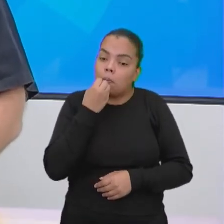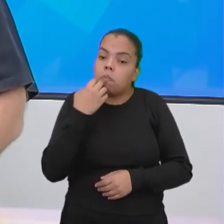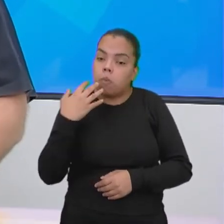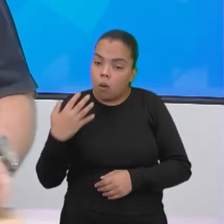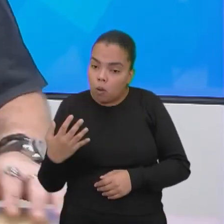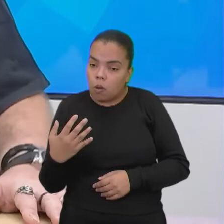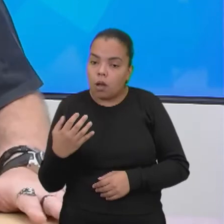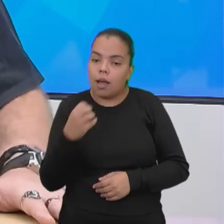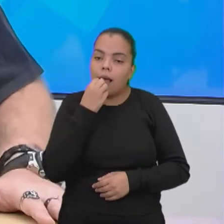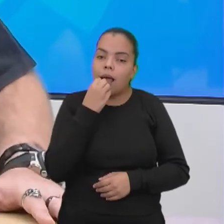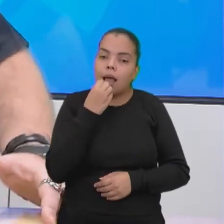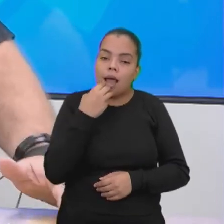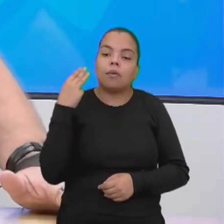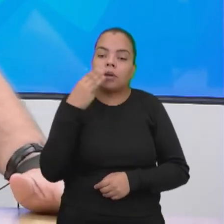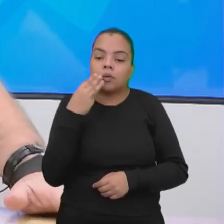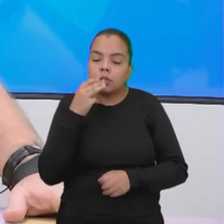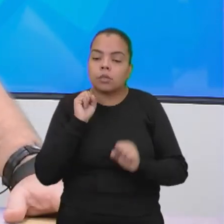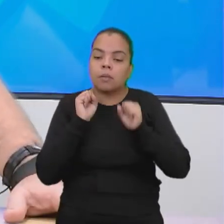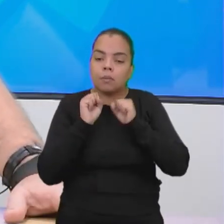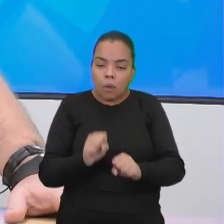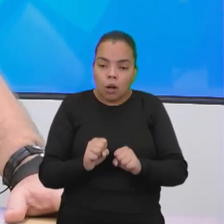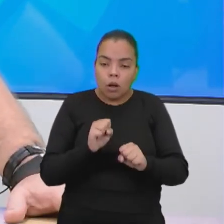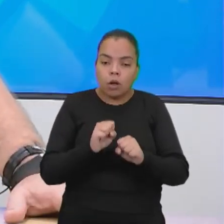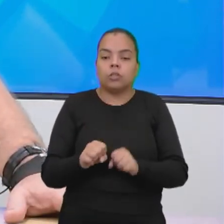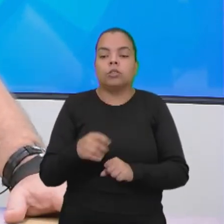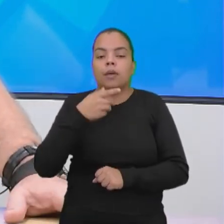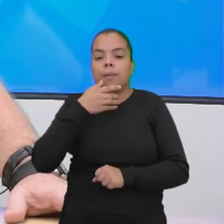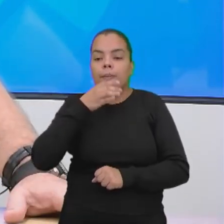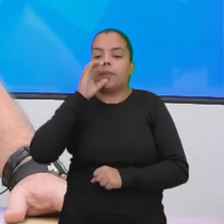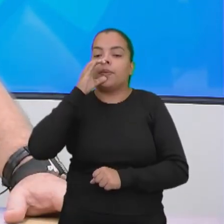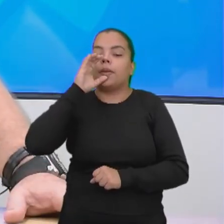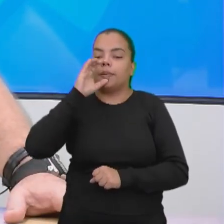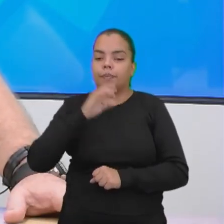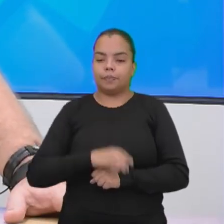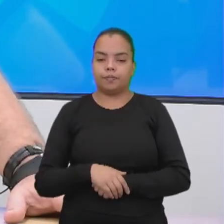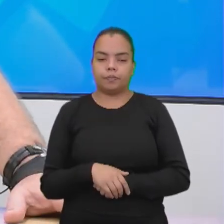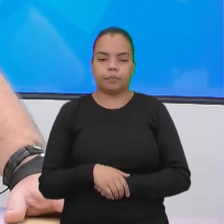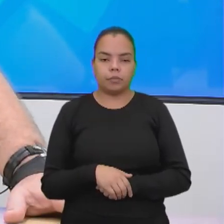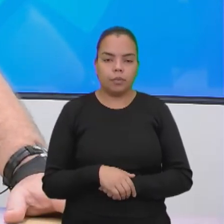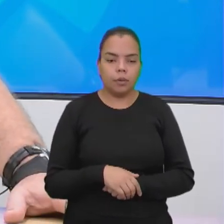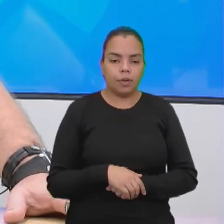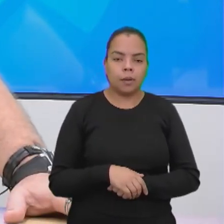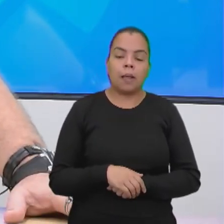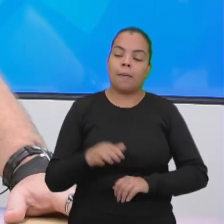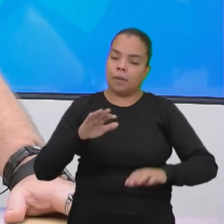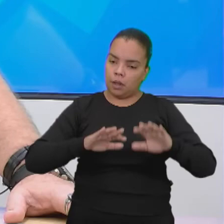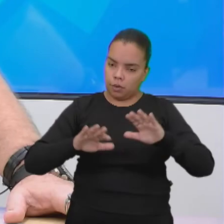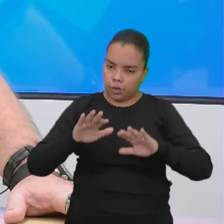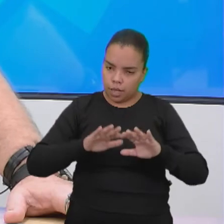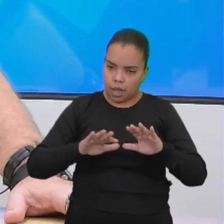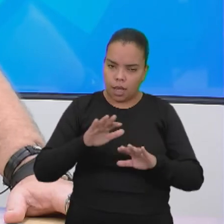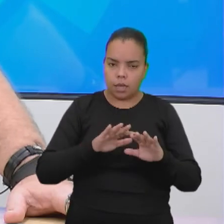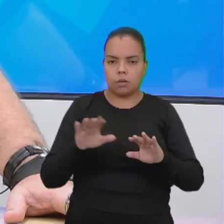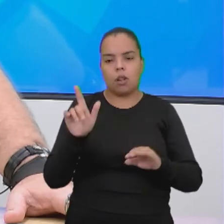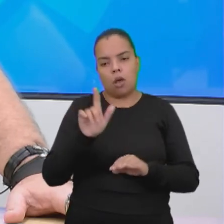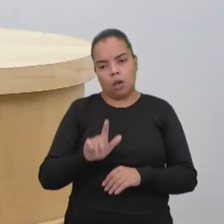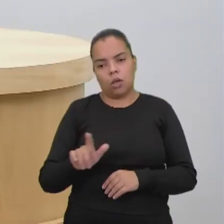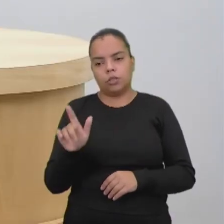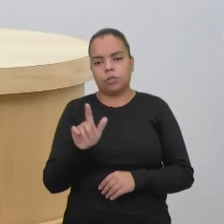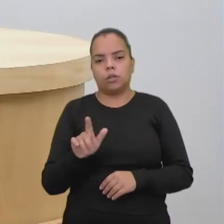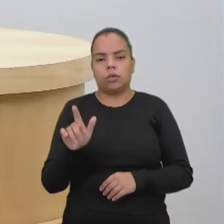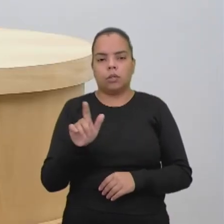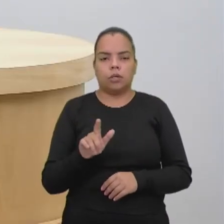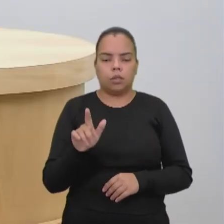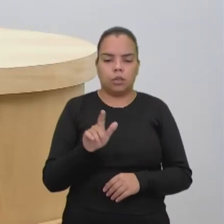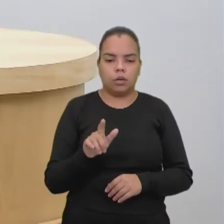ser consumida aí pelo ser humano, e aí sim, né, tem que se ter um cuidado, tem que se ter aí um processo, né, de